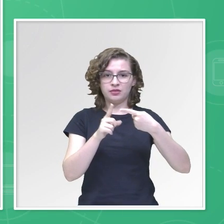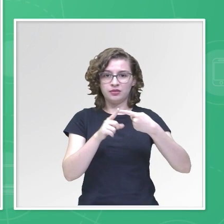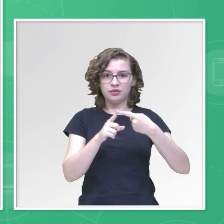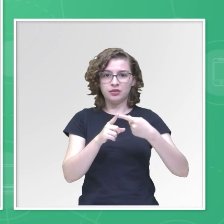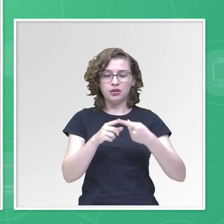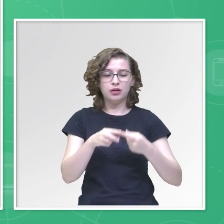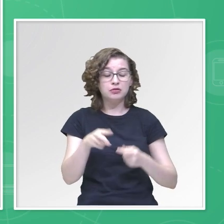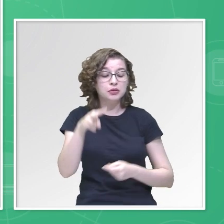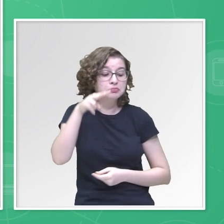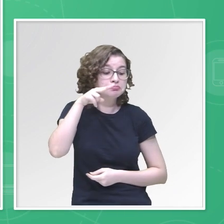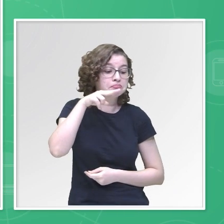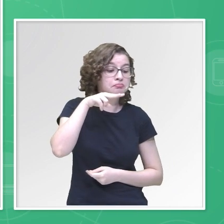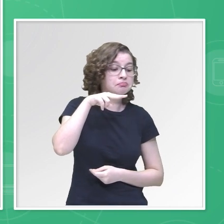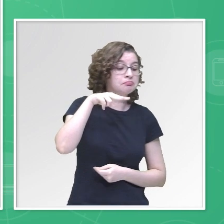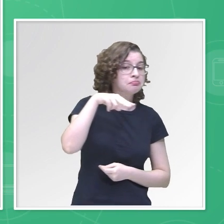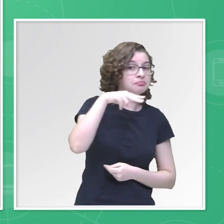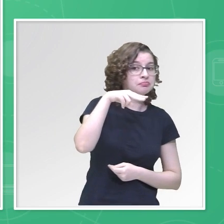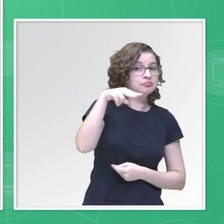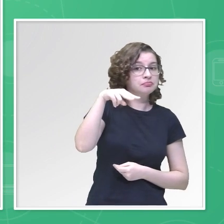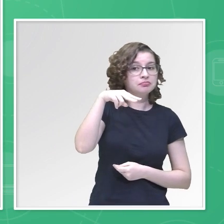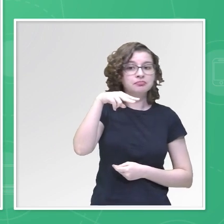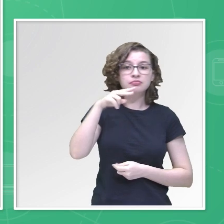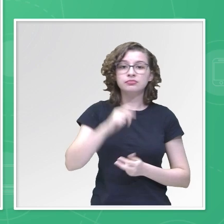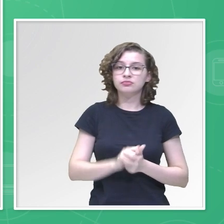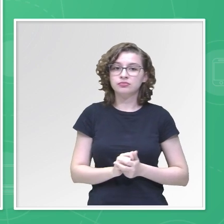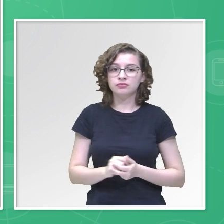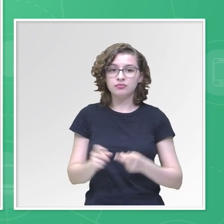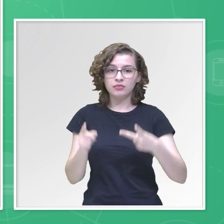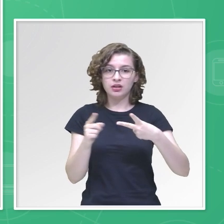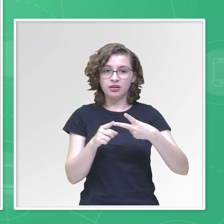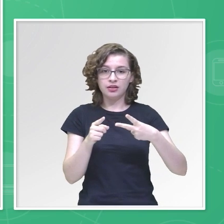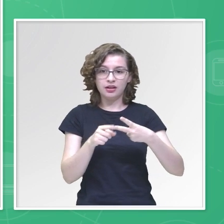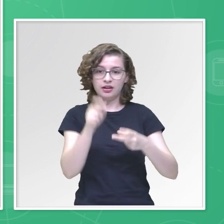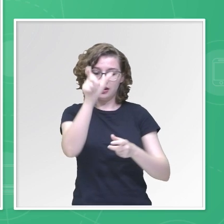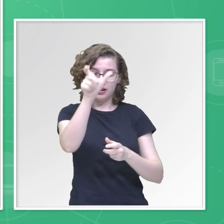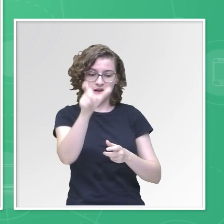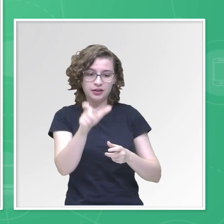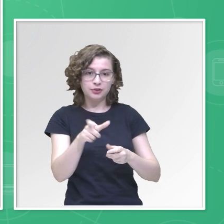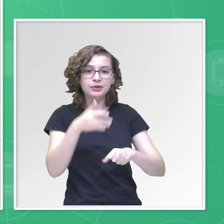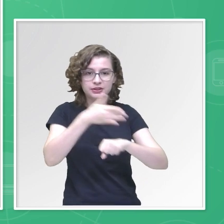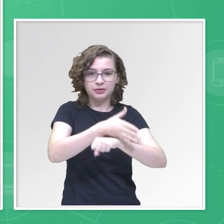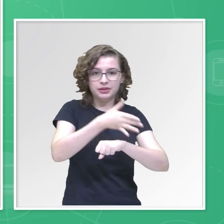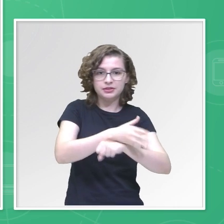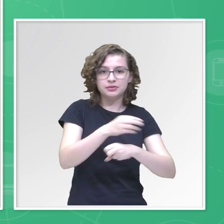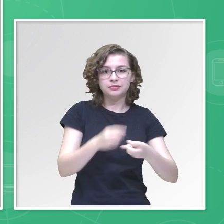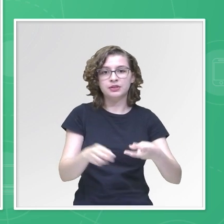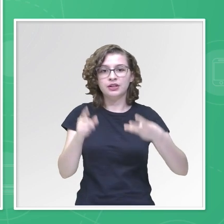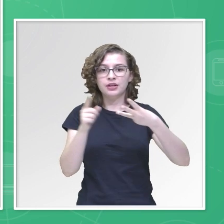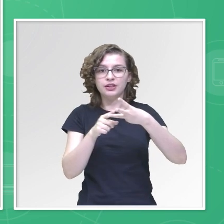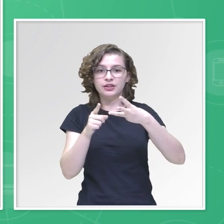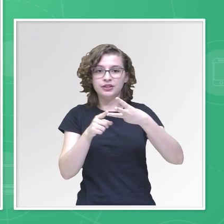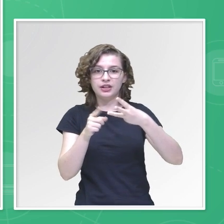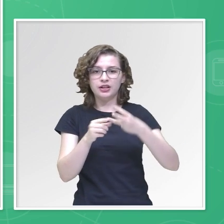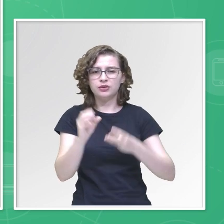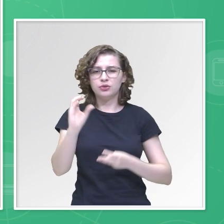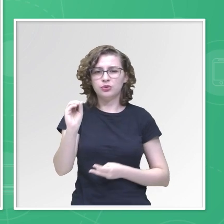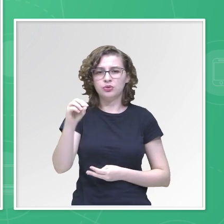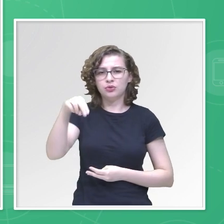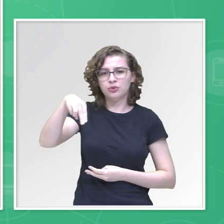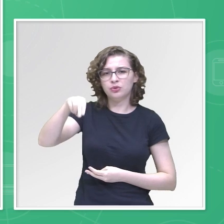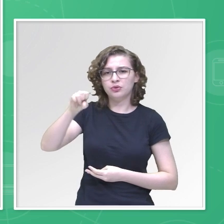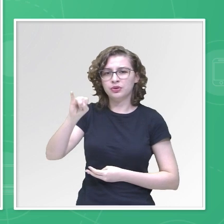observador temos um narrador-personagem e temos o narrador onisciente